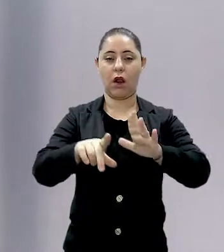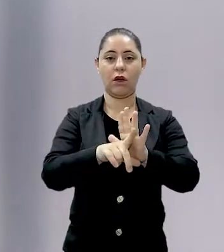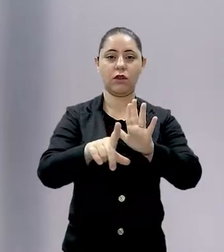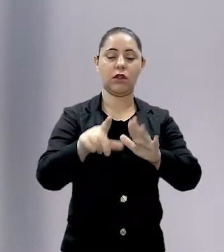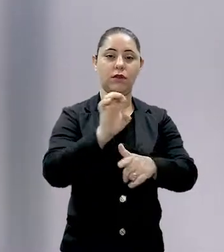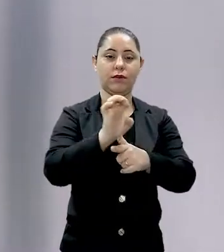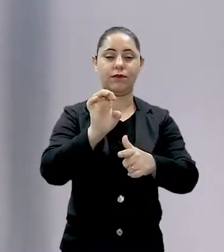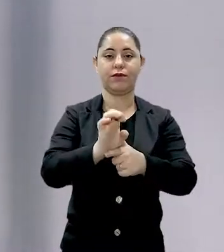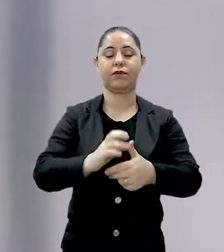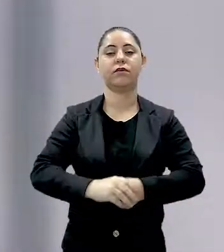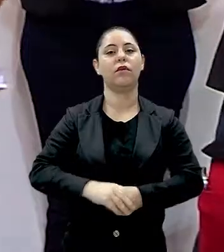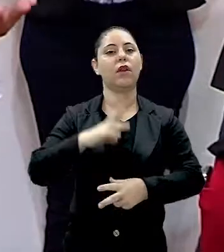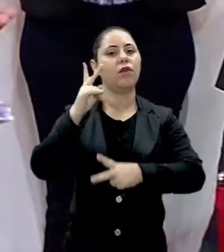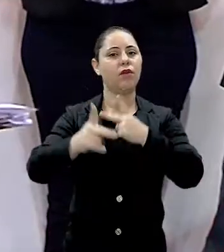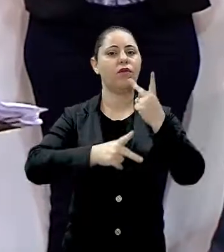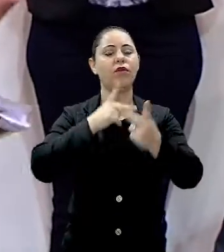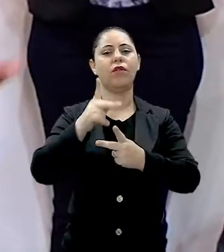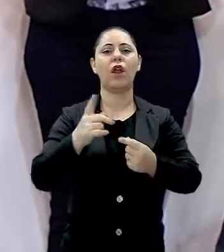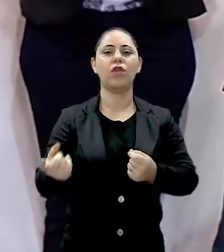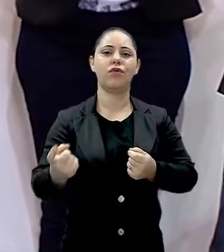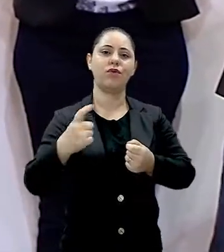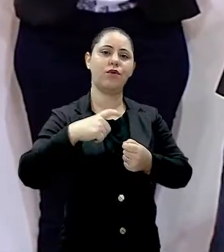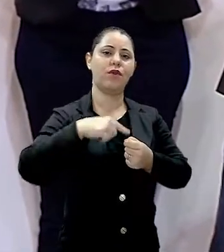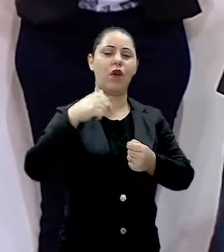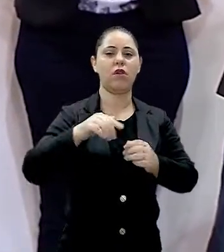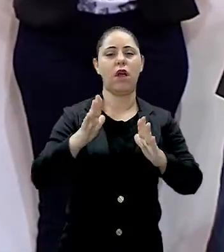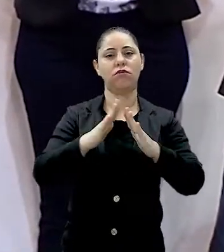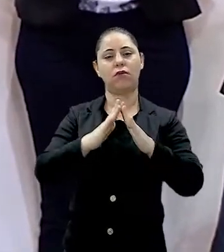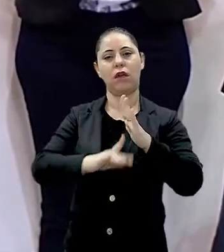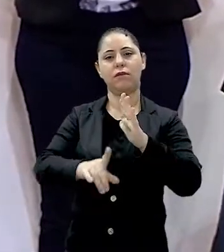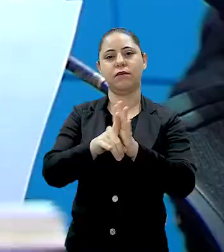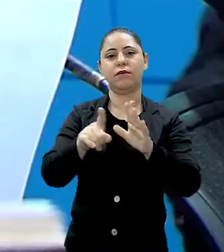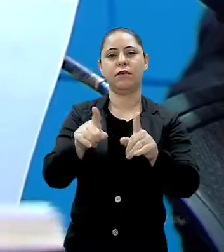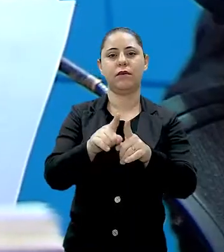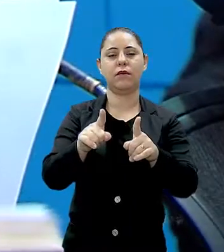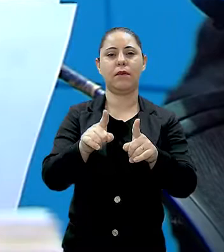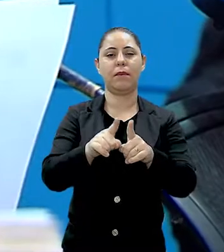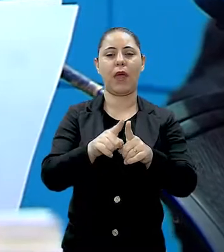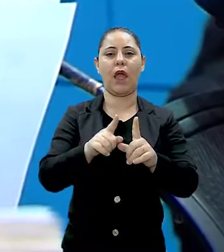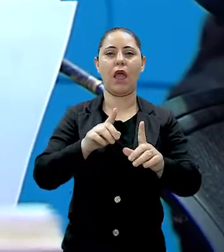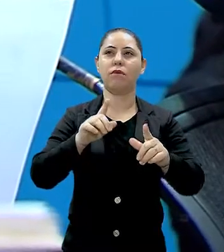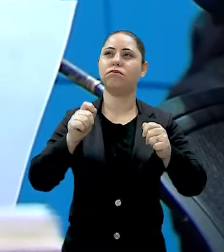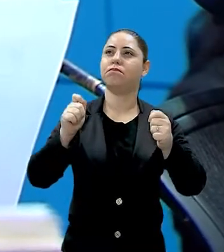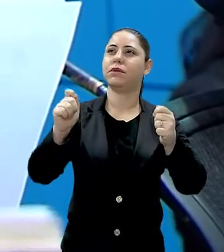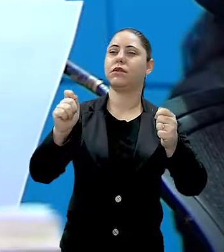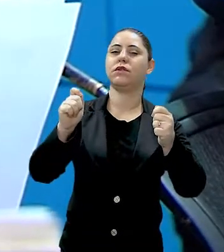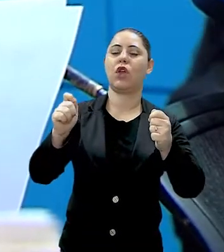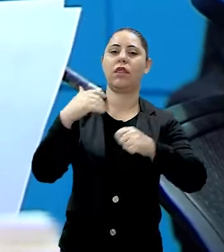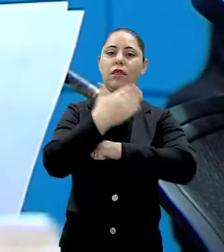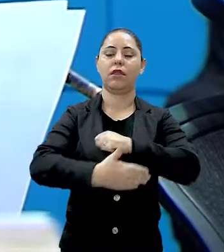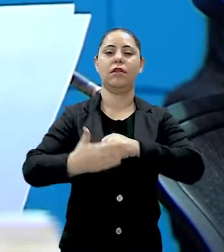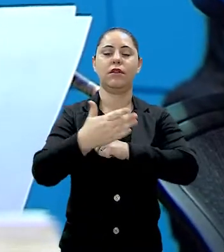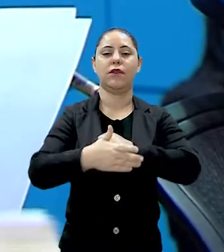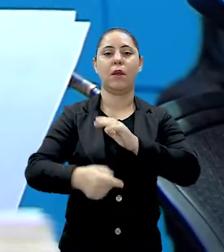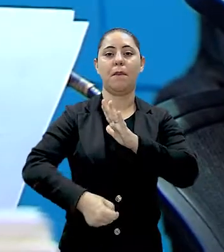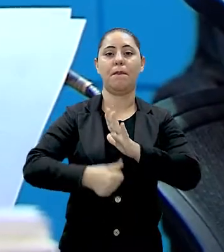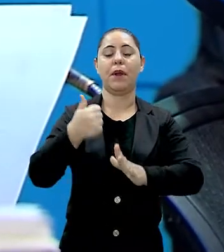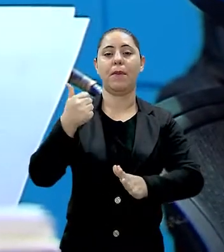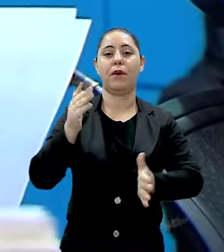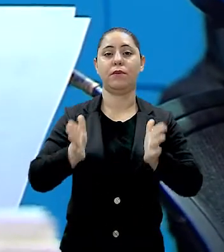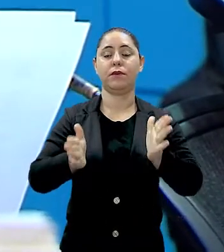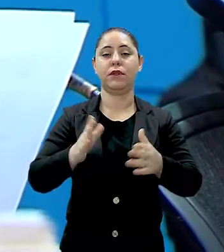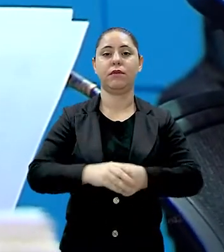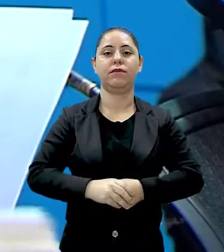no Legislativo Estadual. Vamos falar sobre o retorno dele à casa e também as bandeiras que ele defende